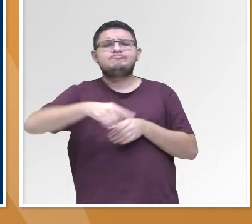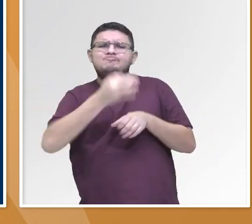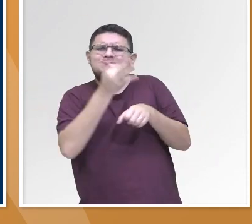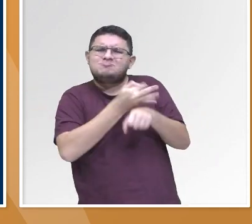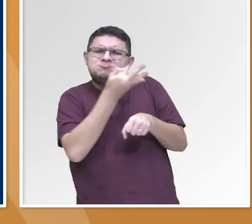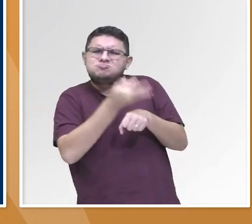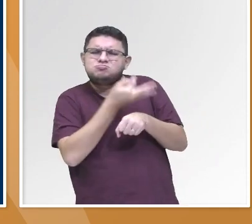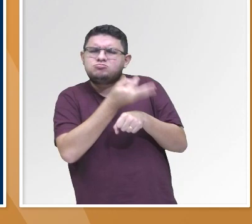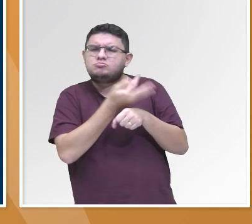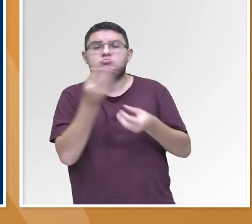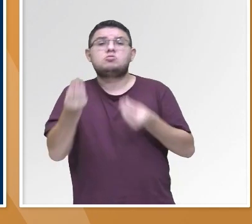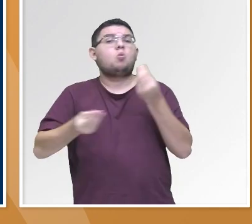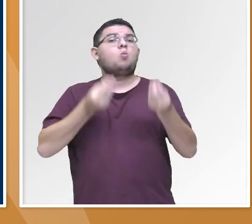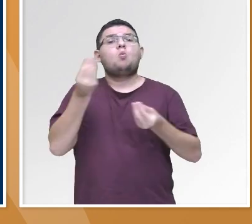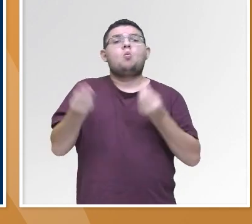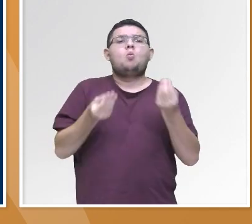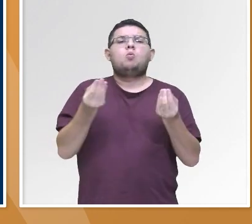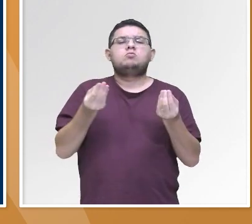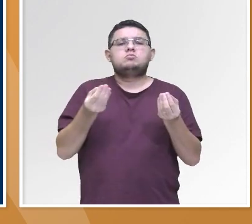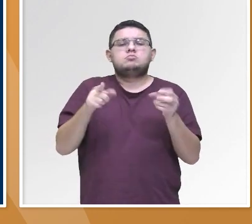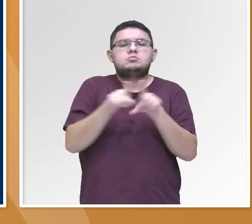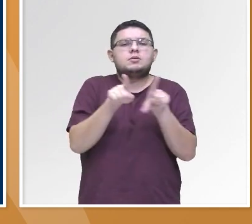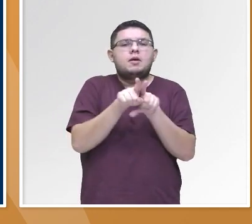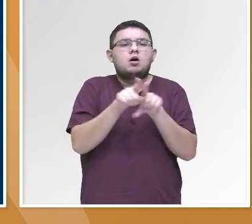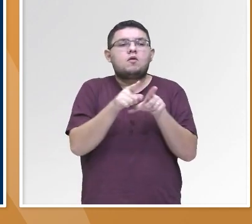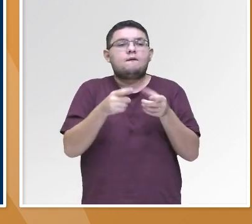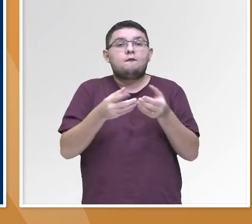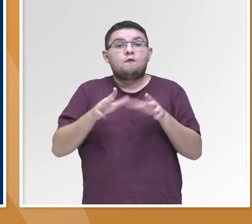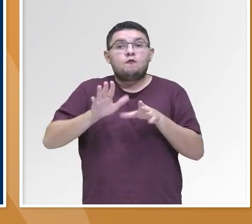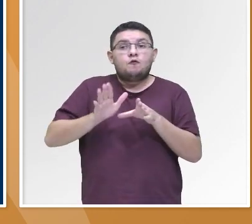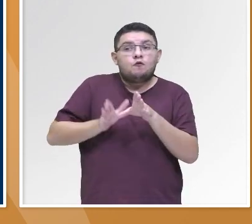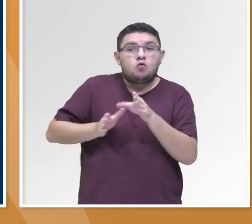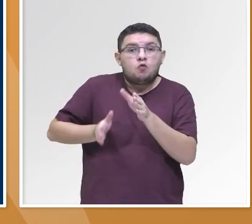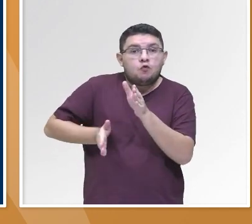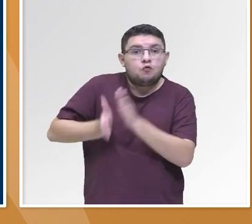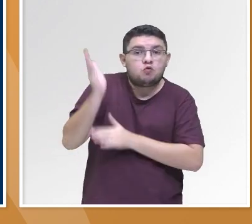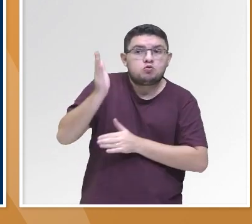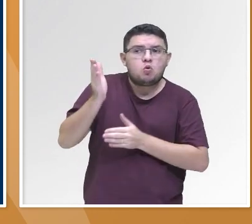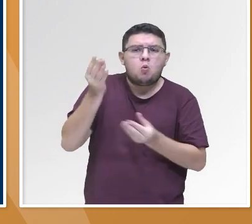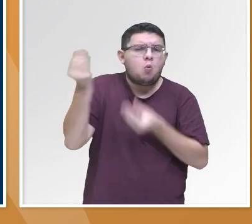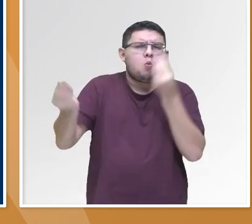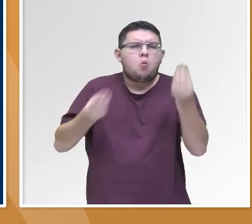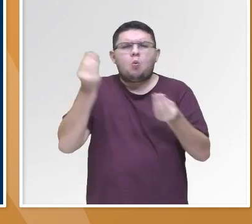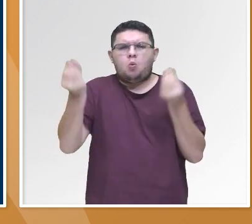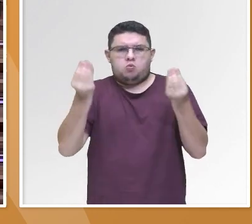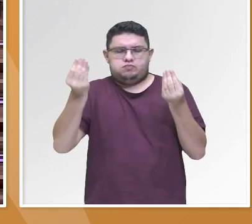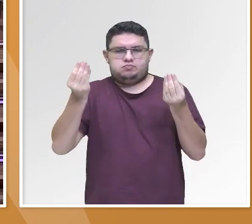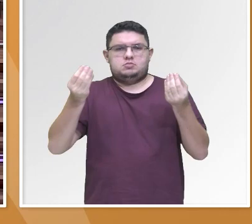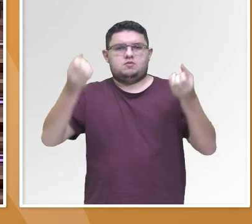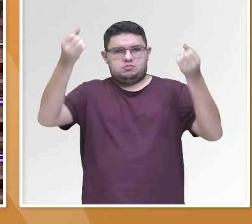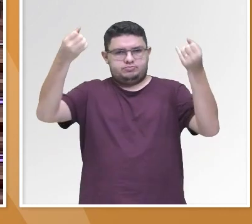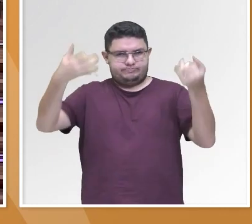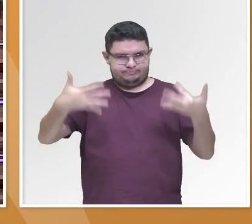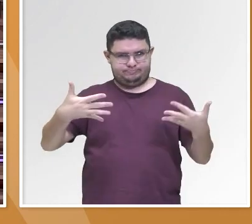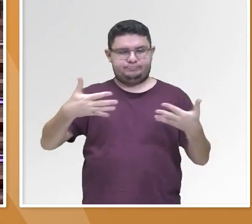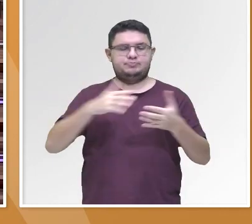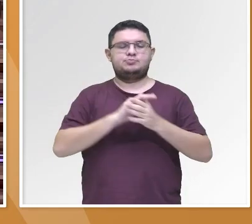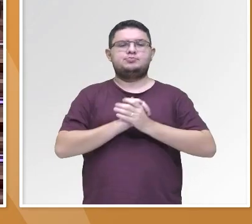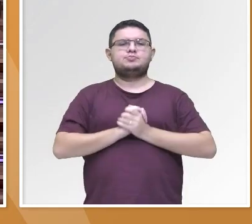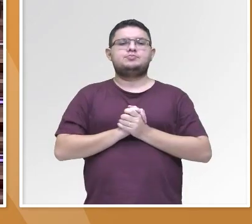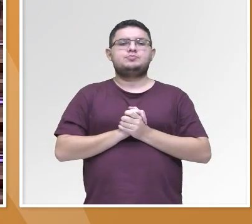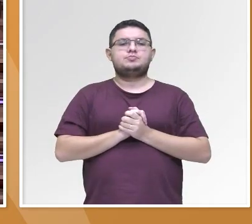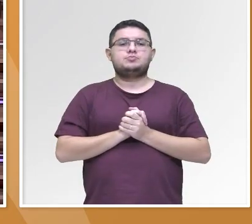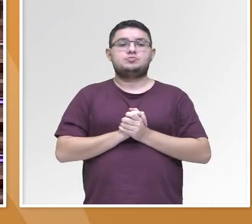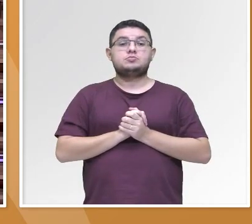dessa opressão eles encontraram. Então nós vamos entender um pouquinho sobre a história dos africanos no Brasil, ok? Então, a